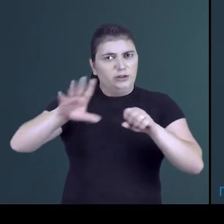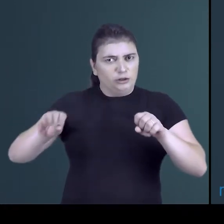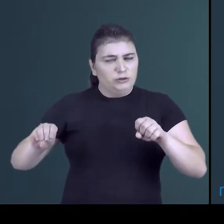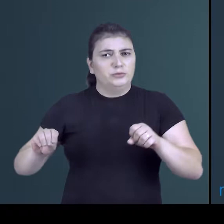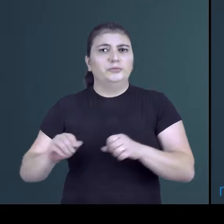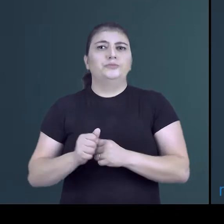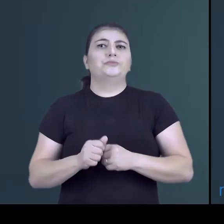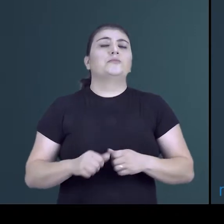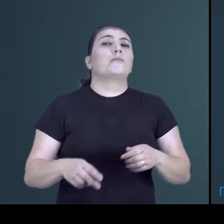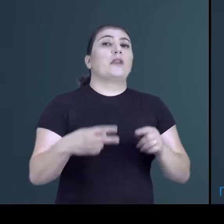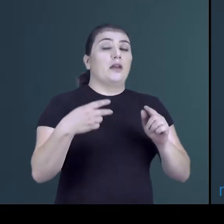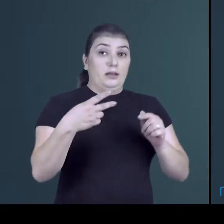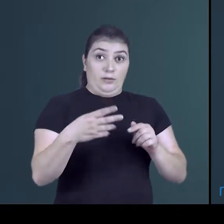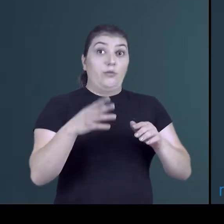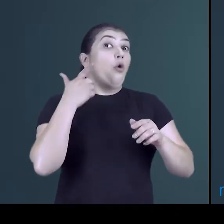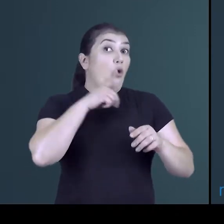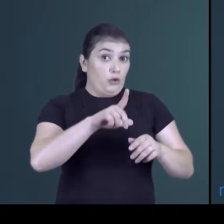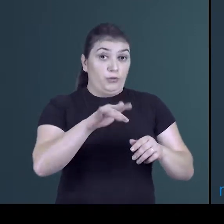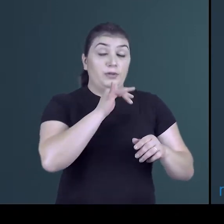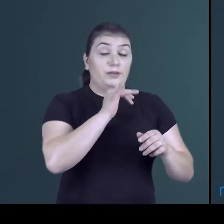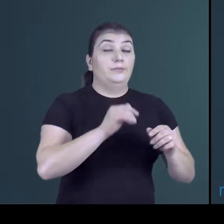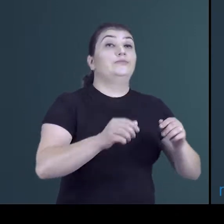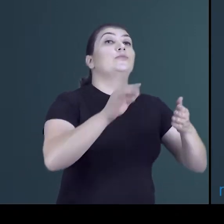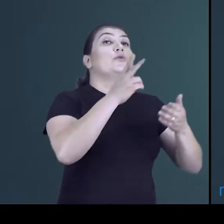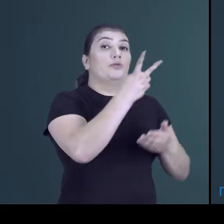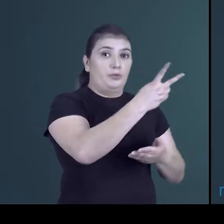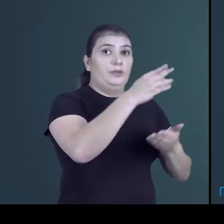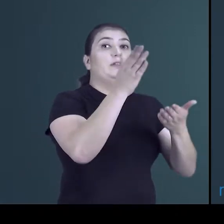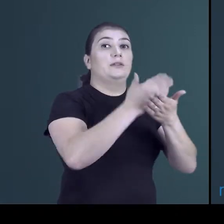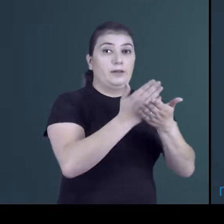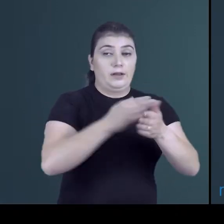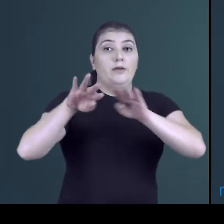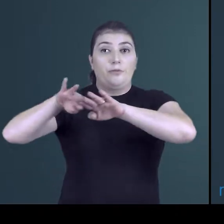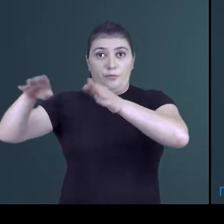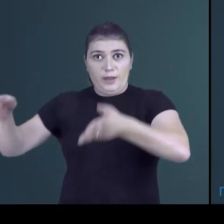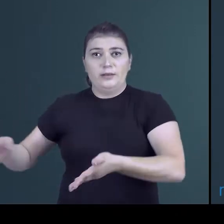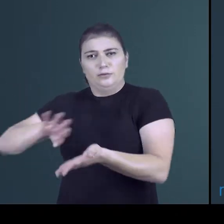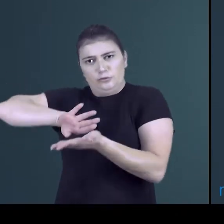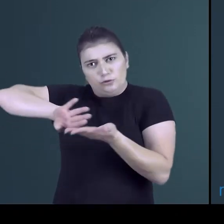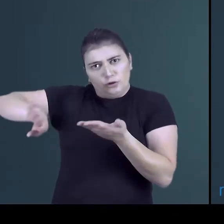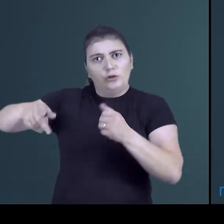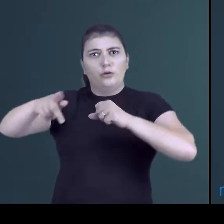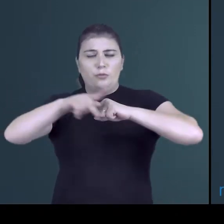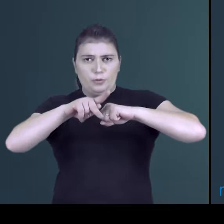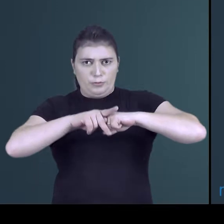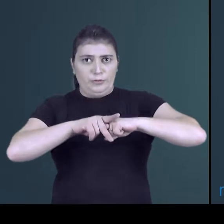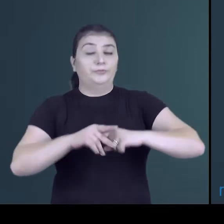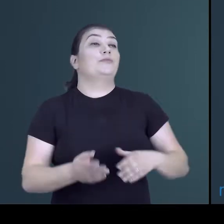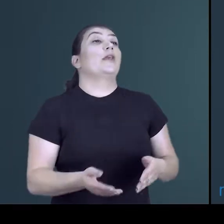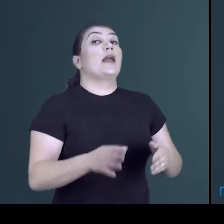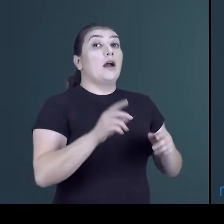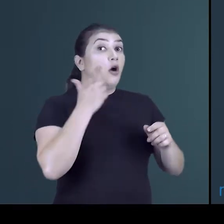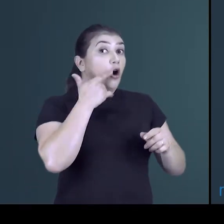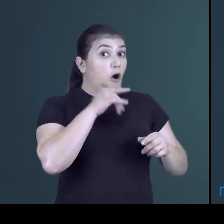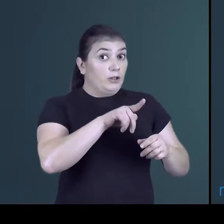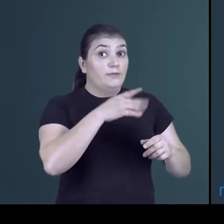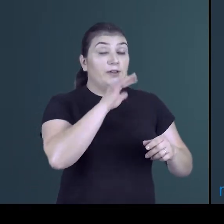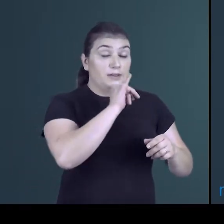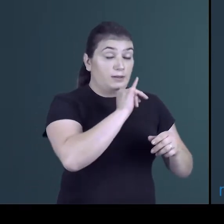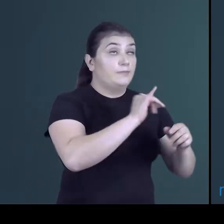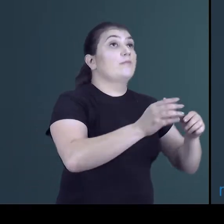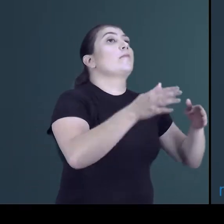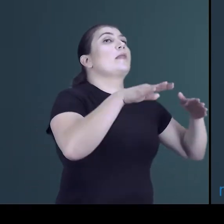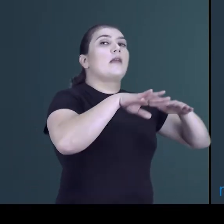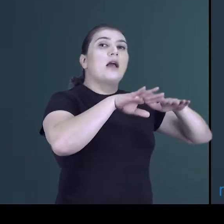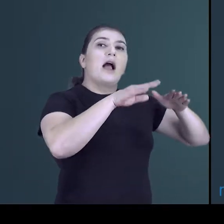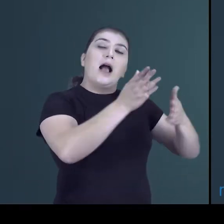artigo. Os 2 cadernos estão na mesa. Tiramos o pronome. Os nossos cadernos novos estão na